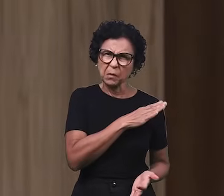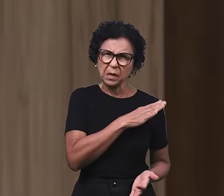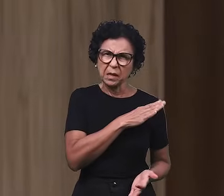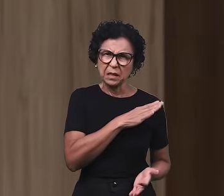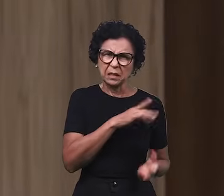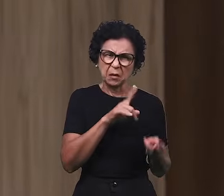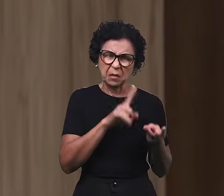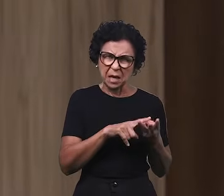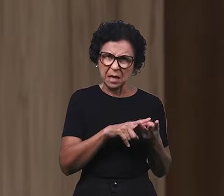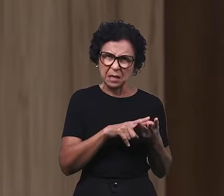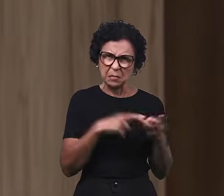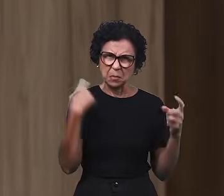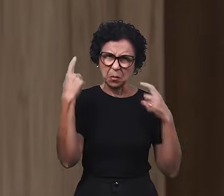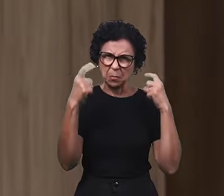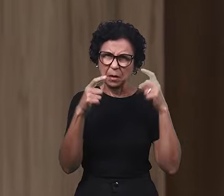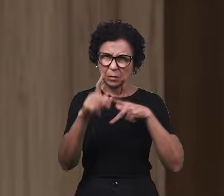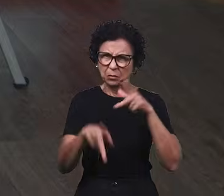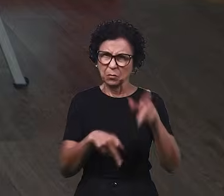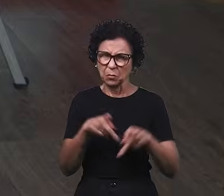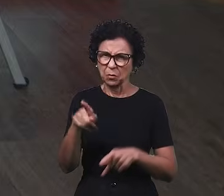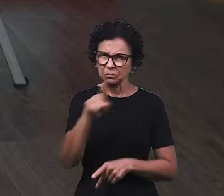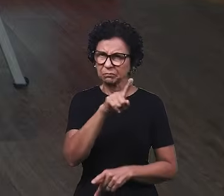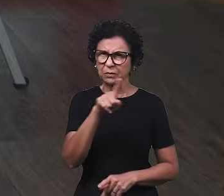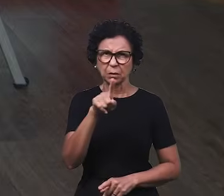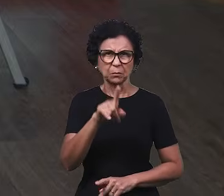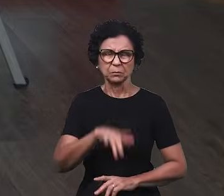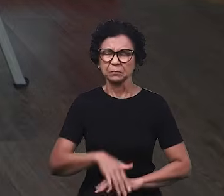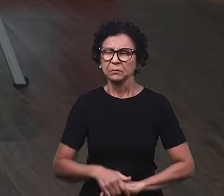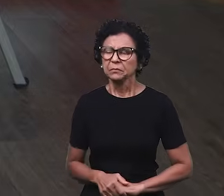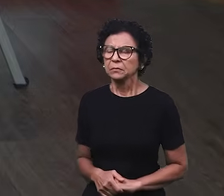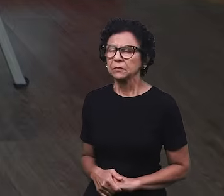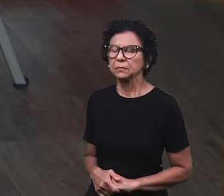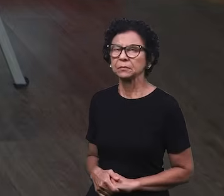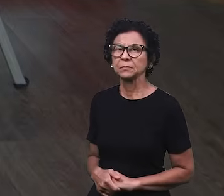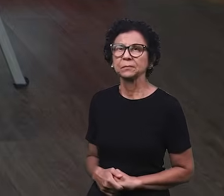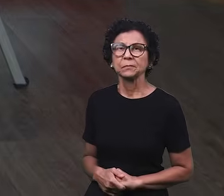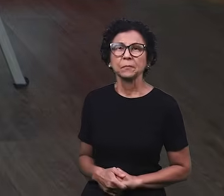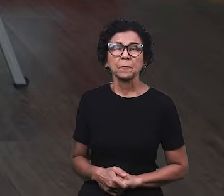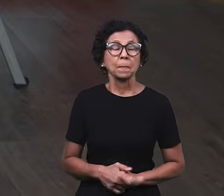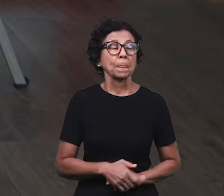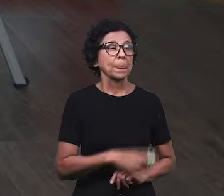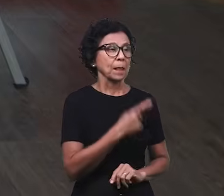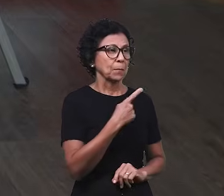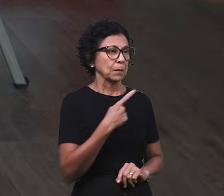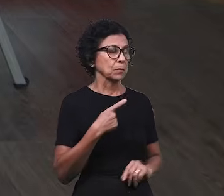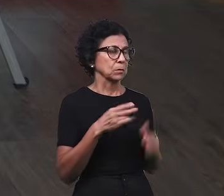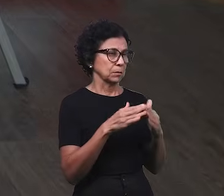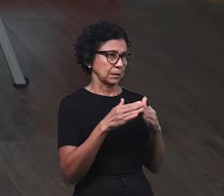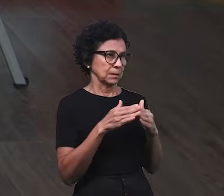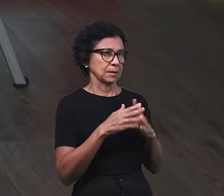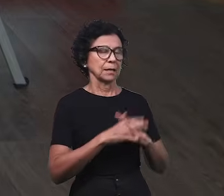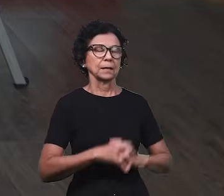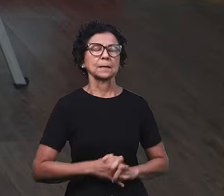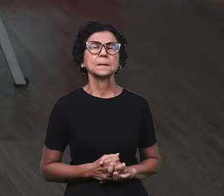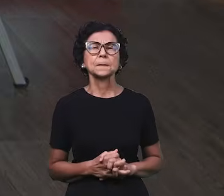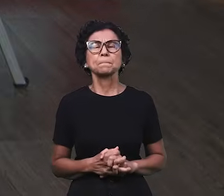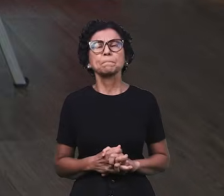o bem-estar da sua população. Pastor Eduardo, me permita aqui uma parte, falando aqui